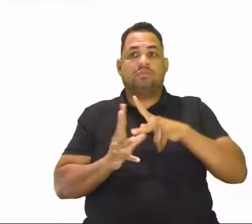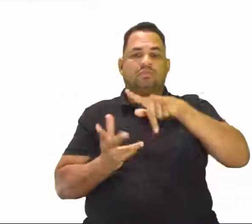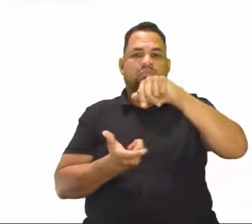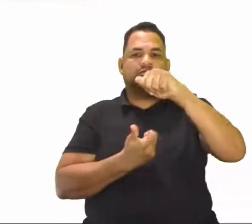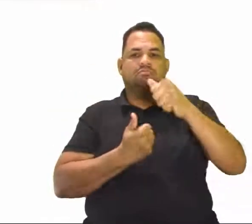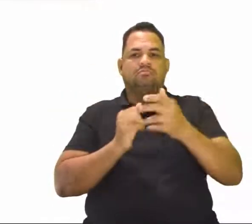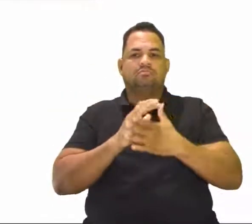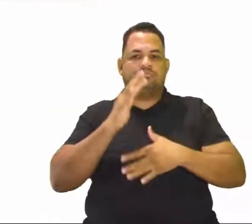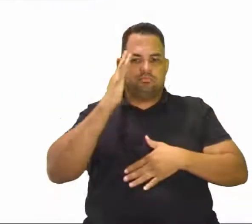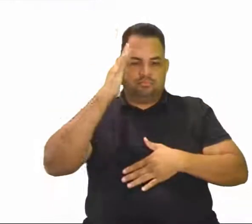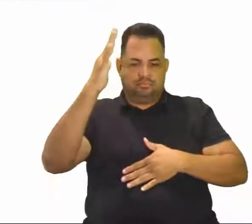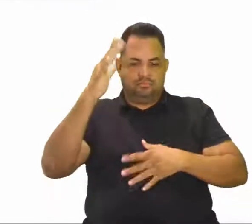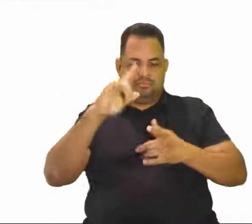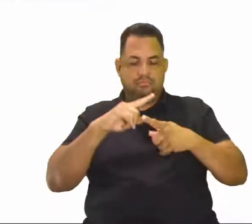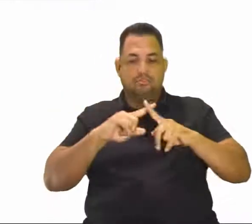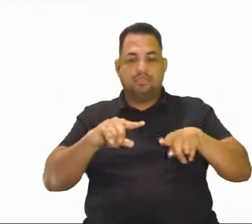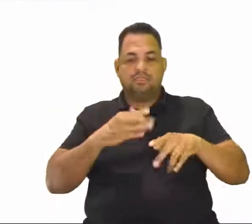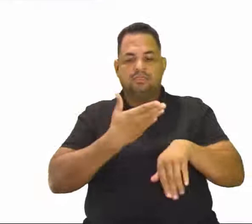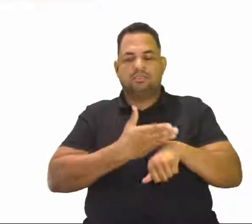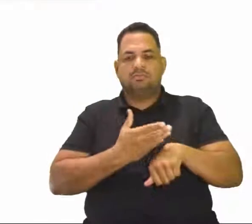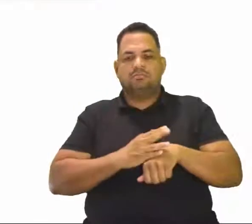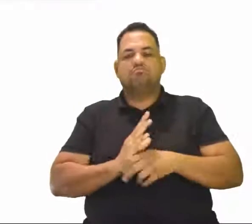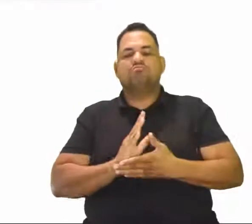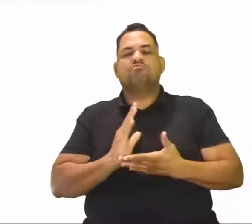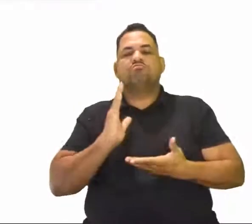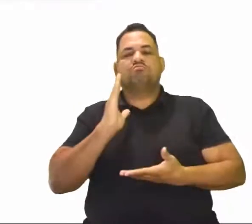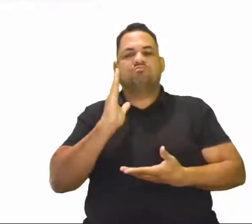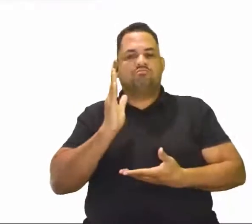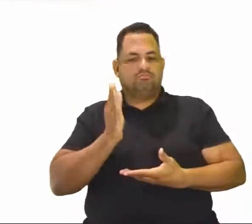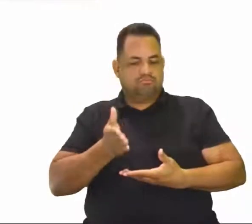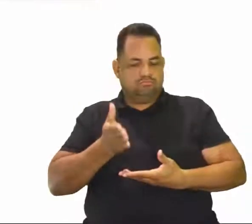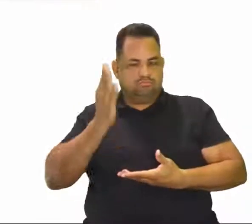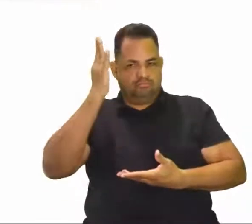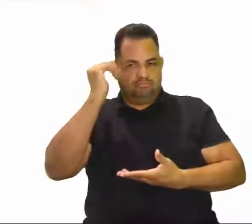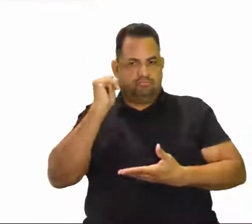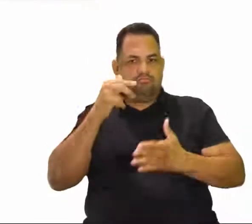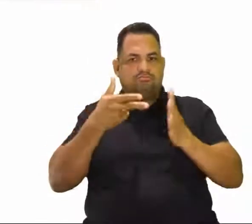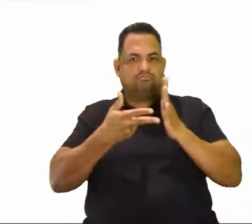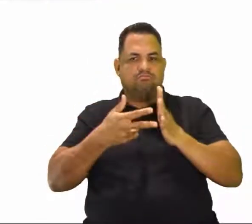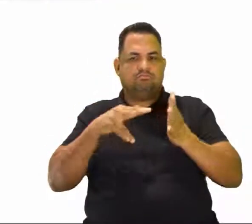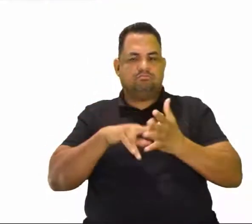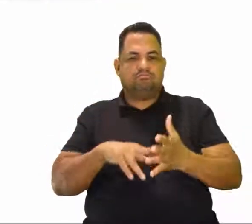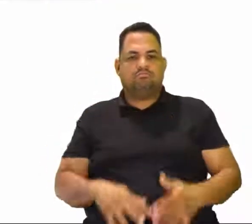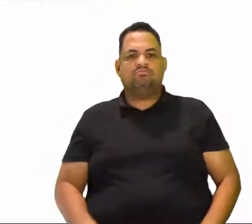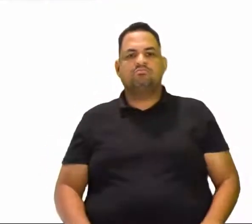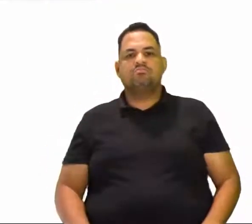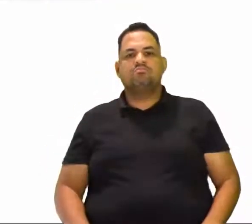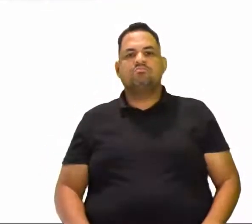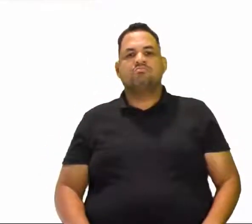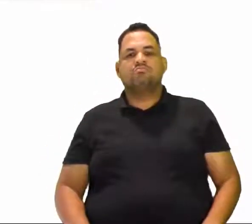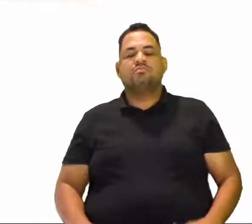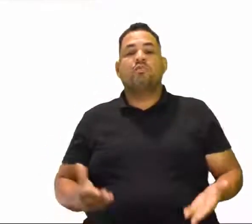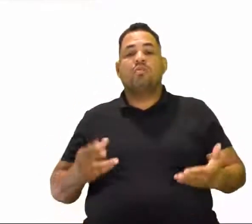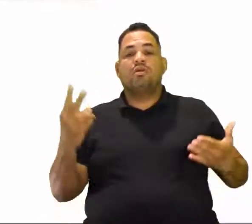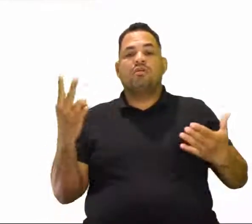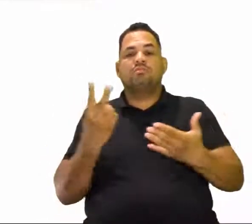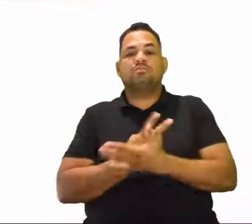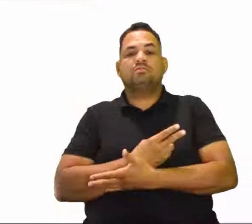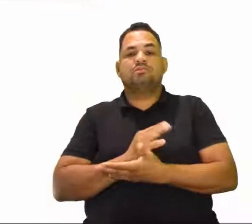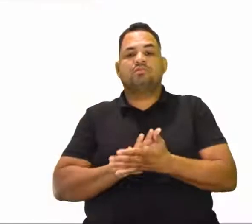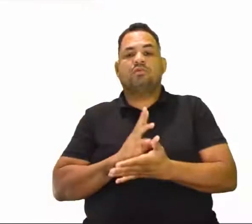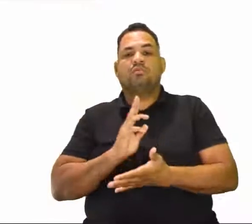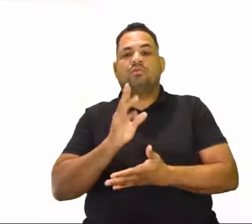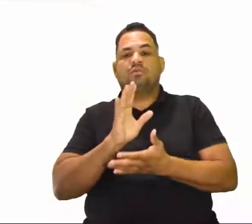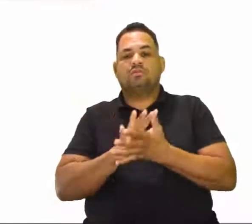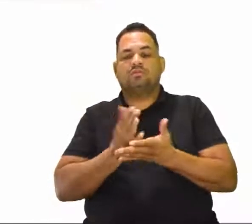novo Teoricamente mas na prática vocês com certeza sabe o que é vamos falar sobre o processo de